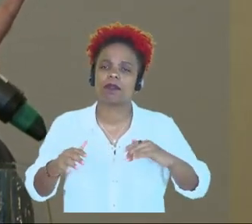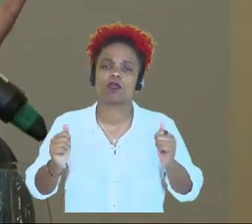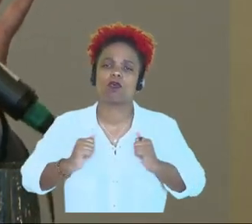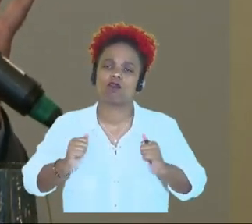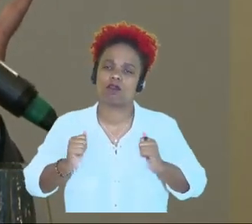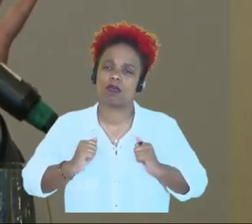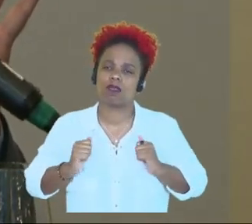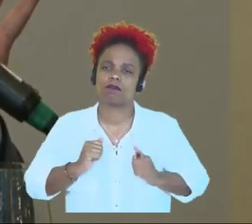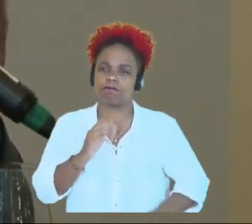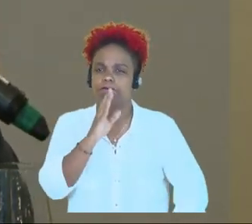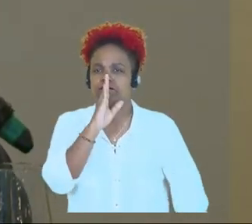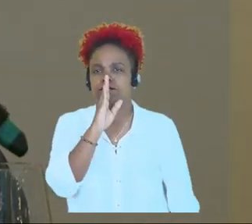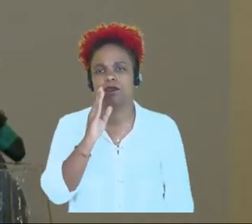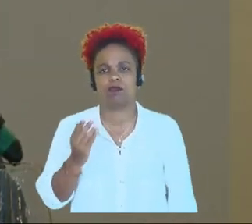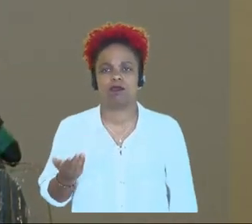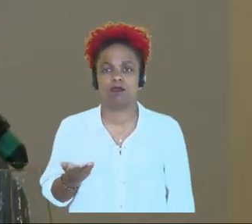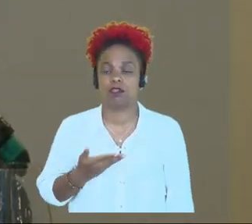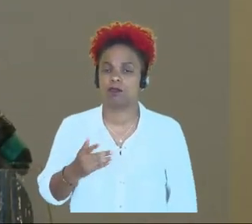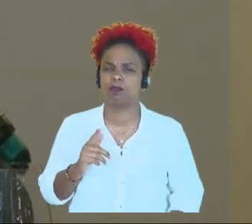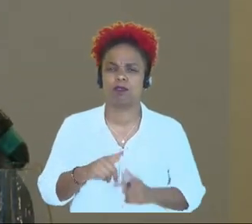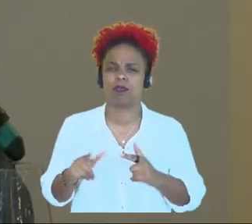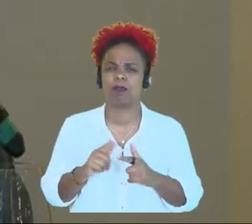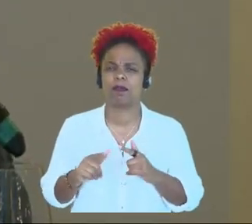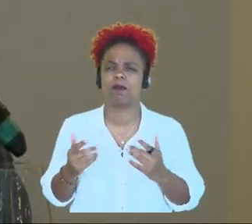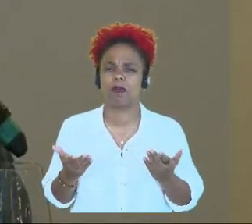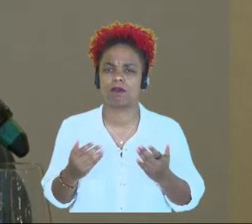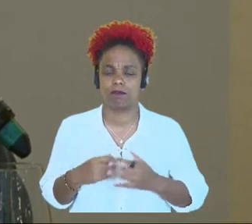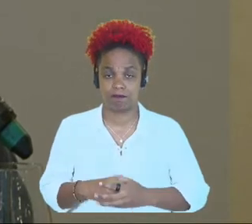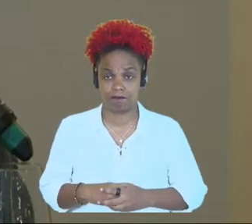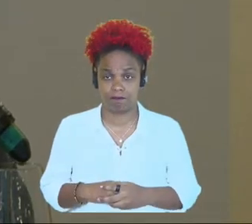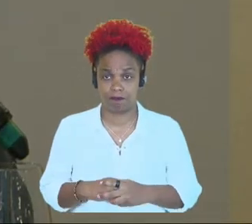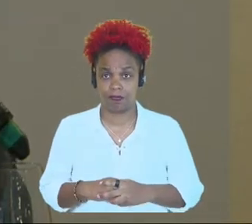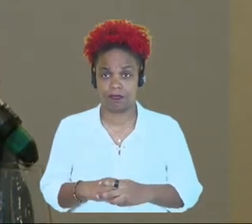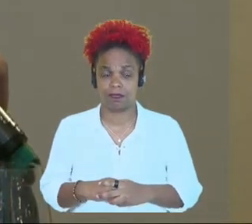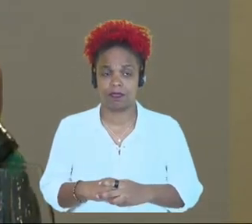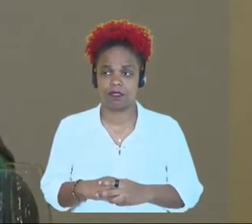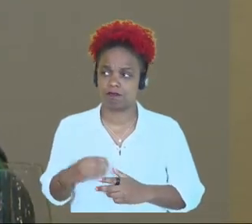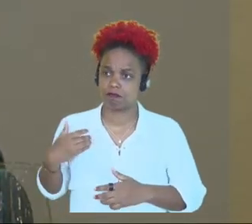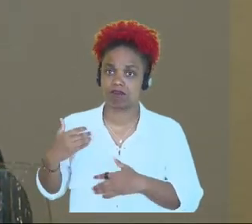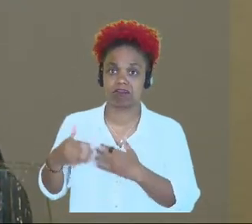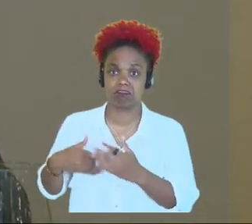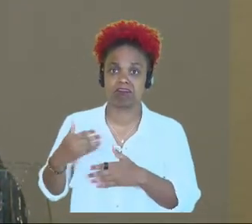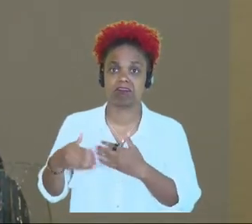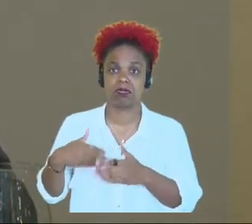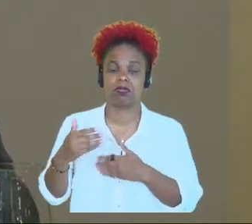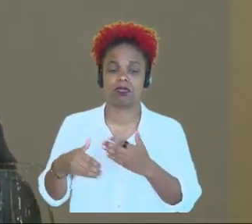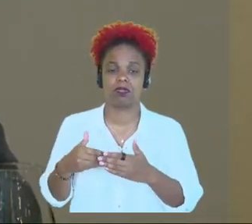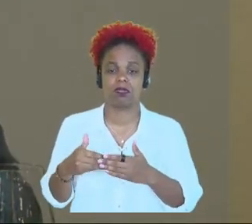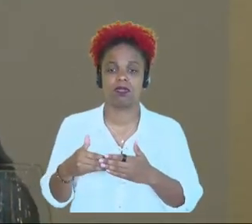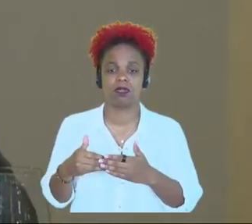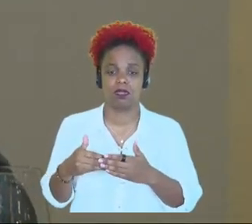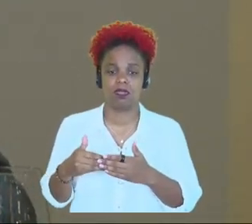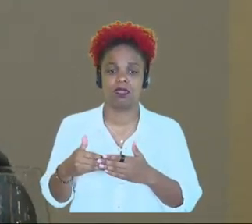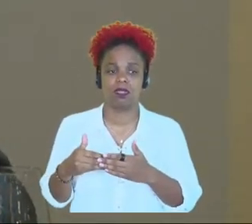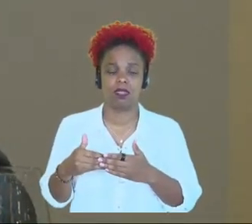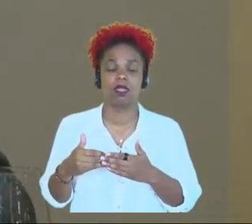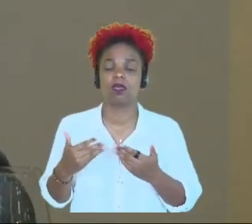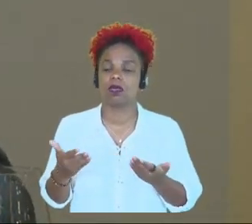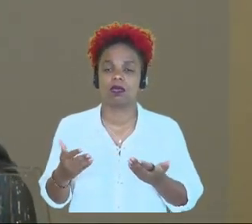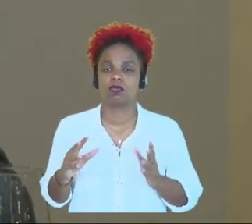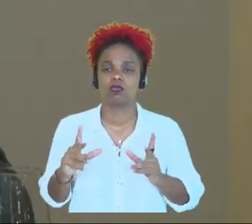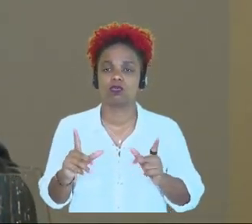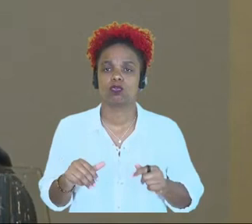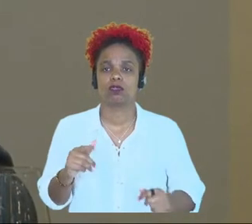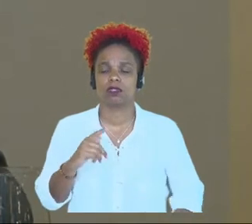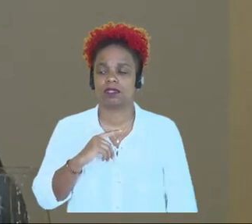confortável. O silêncio, nesse momento, é confortável. Qual que é o problema? O problema é que, na medida em que o tempo passa, o custo